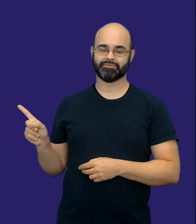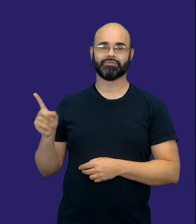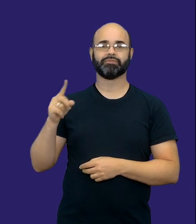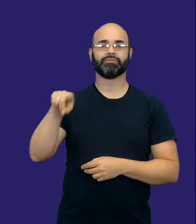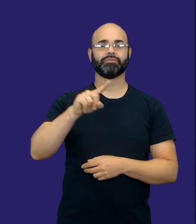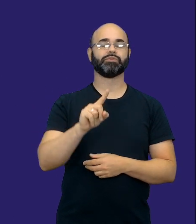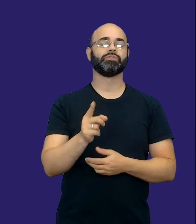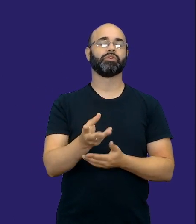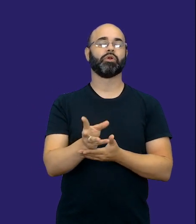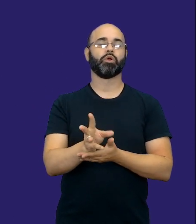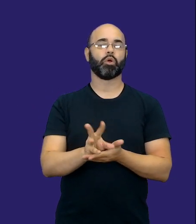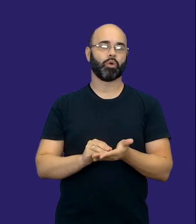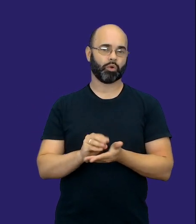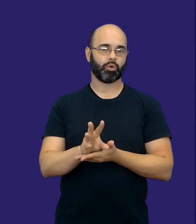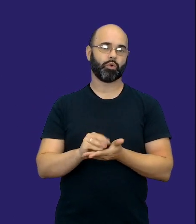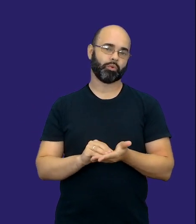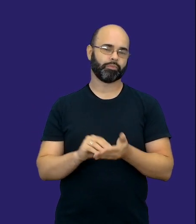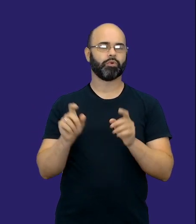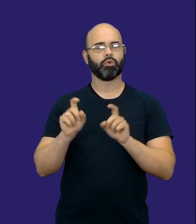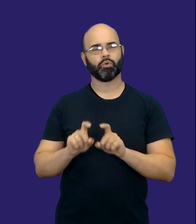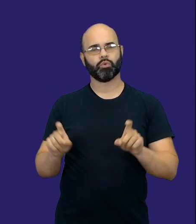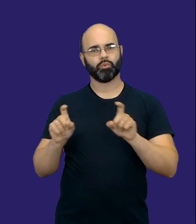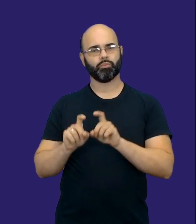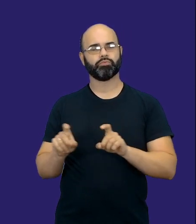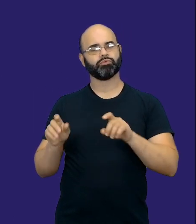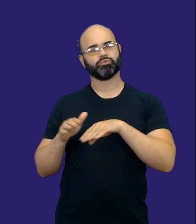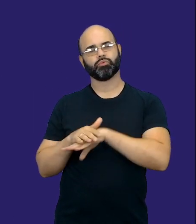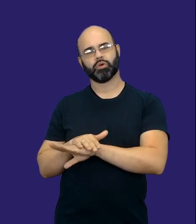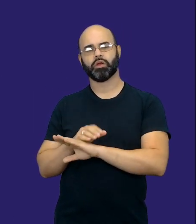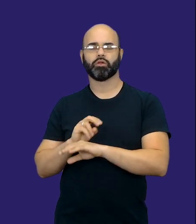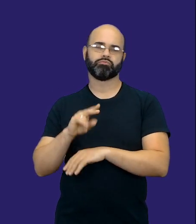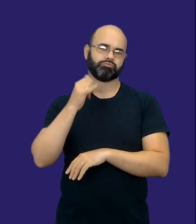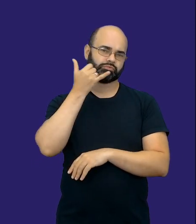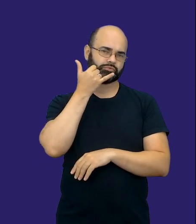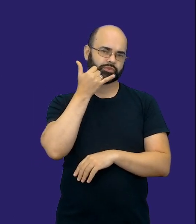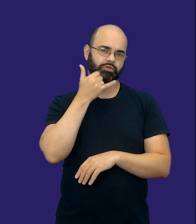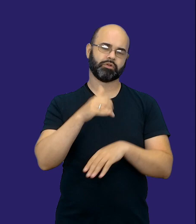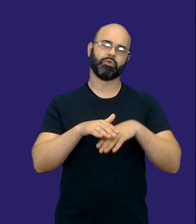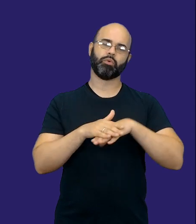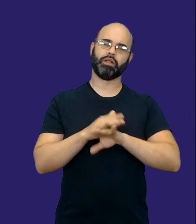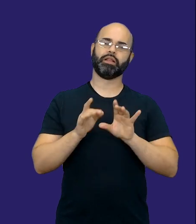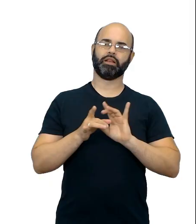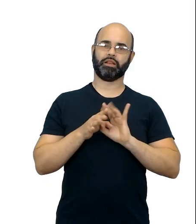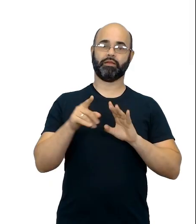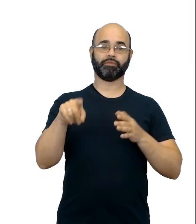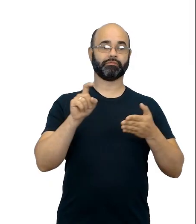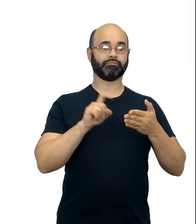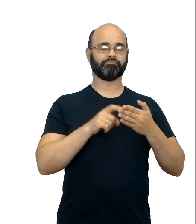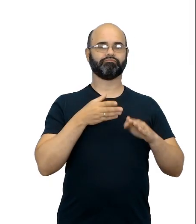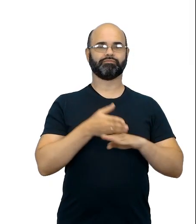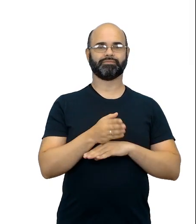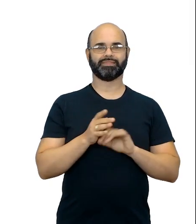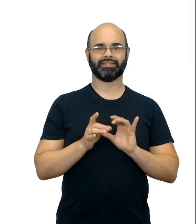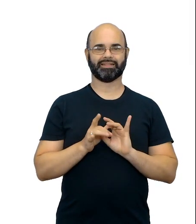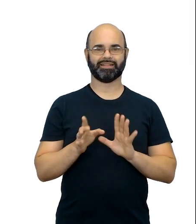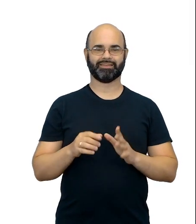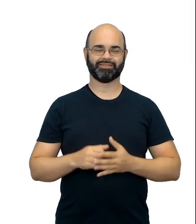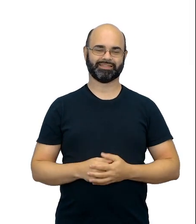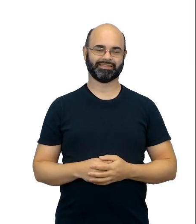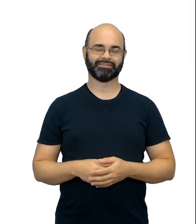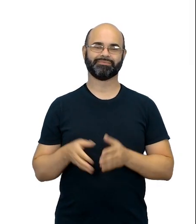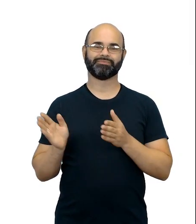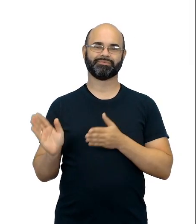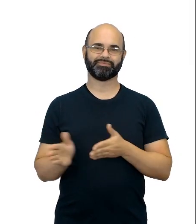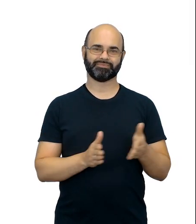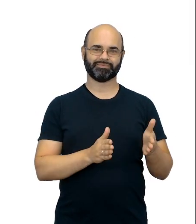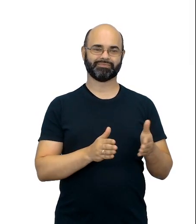ali colocar no seu computador ou seu celular e poder acessar, tá bom? Então, vamos seguindo aqui. Quais são os